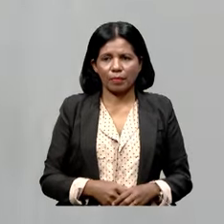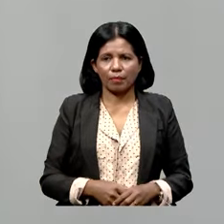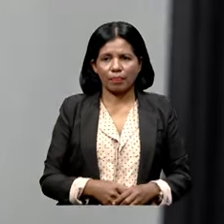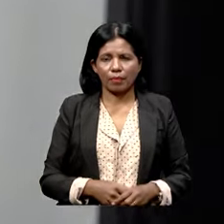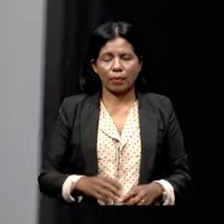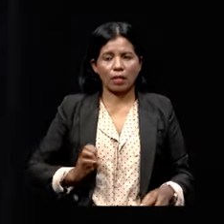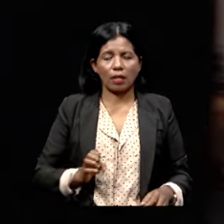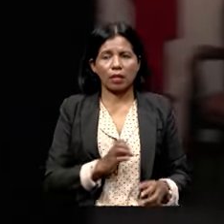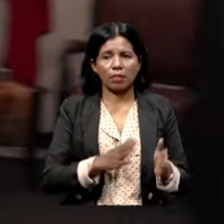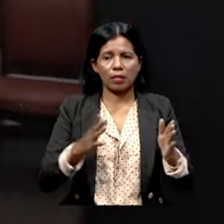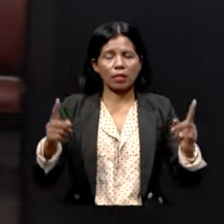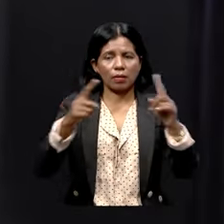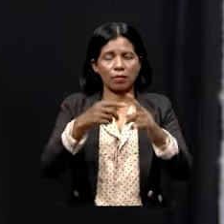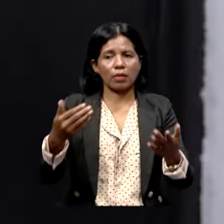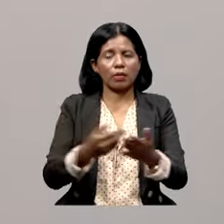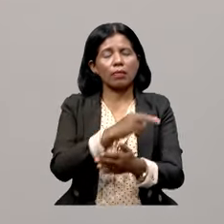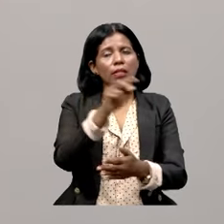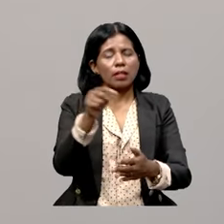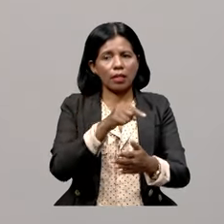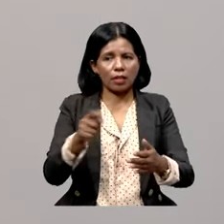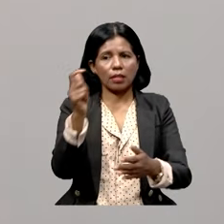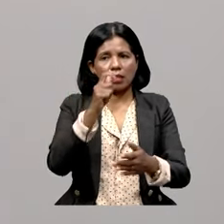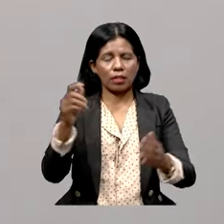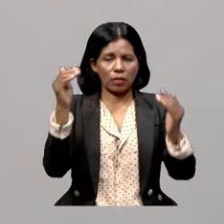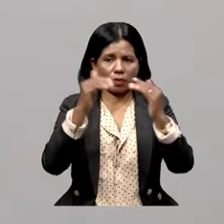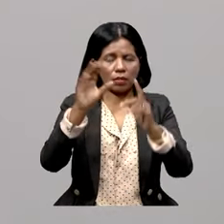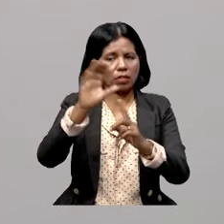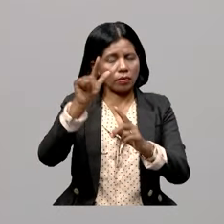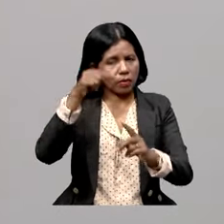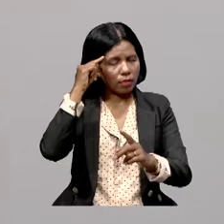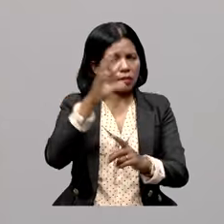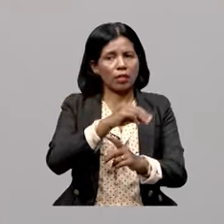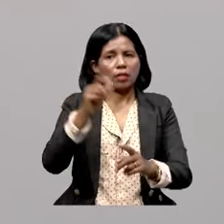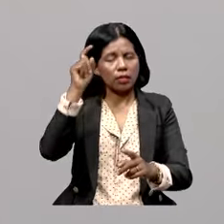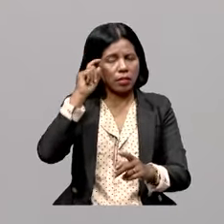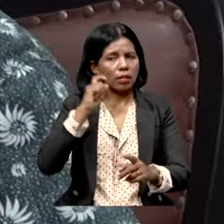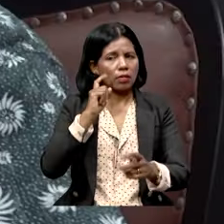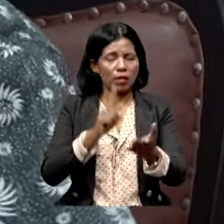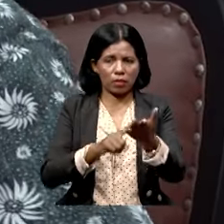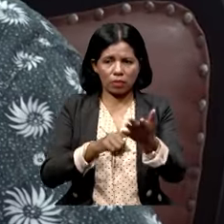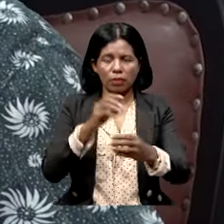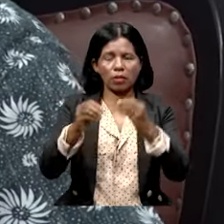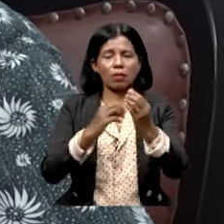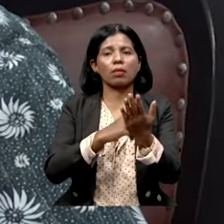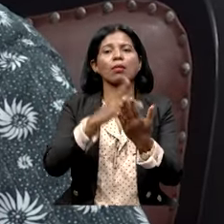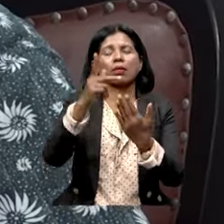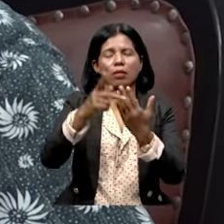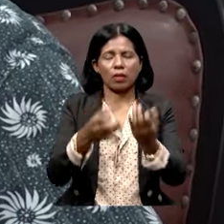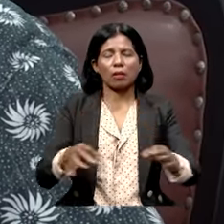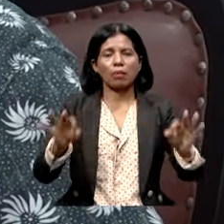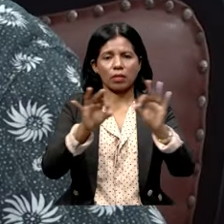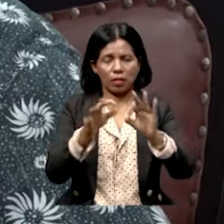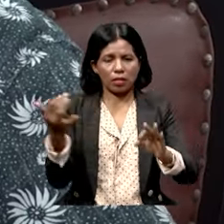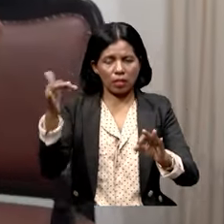Embaixadora Timor-Leste ba Nova Zelândia e a terça né encontro o chefe governo Kaira Lassanana Gusmão pode discutir com o programa prioridade